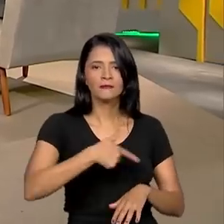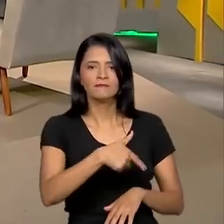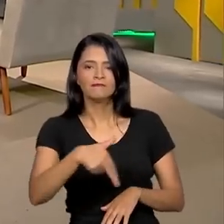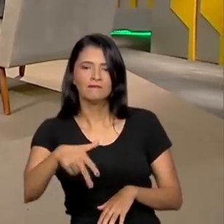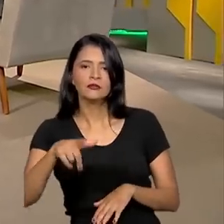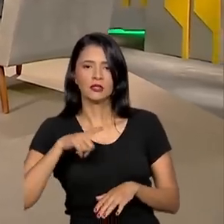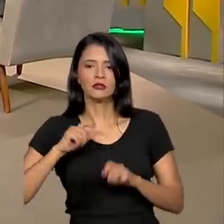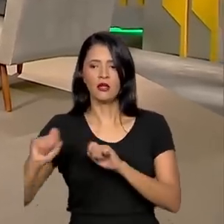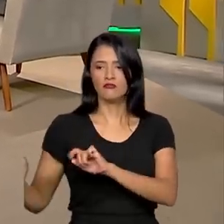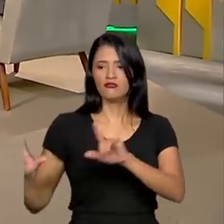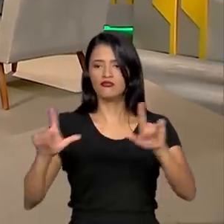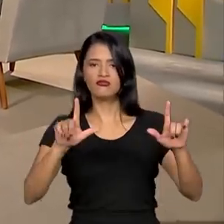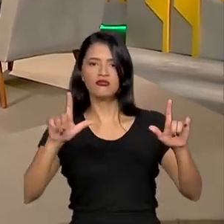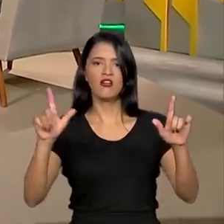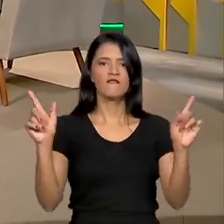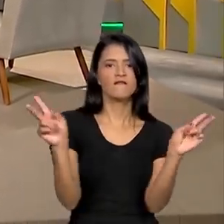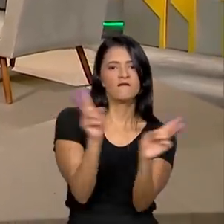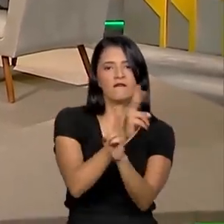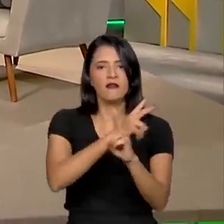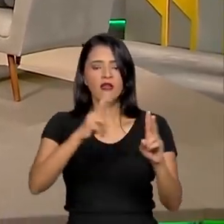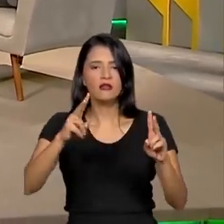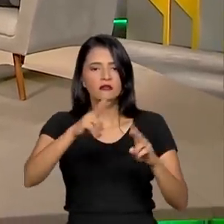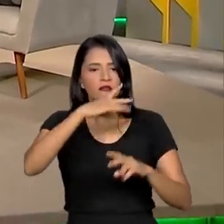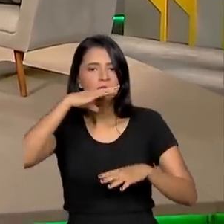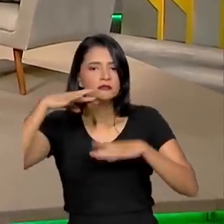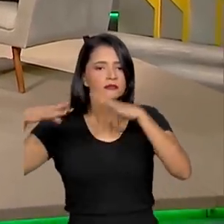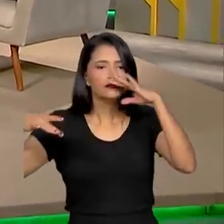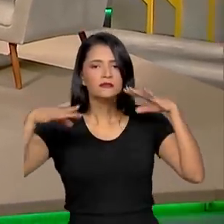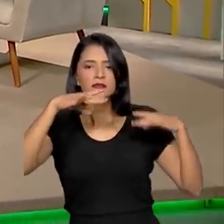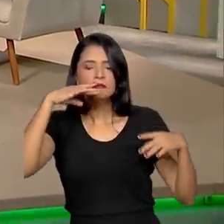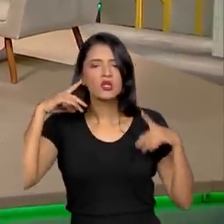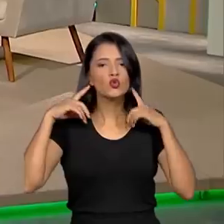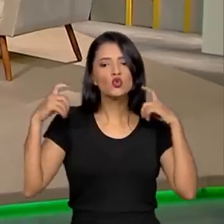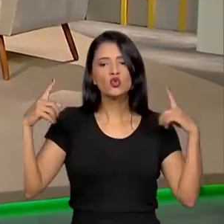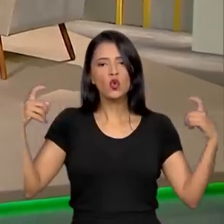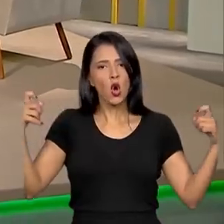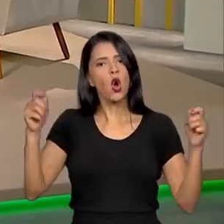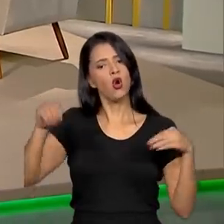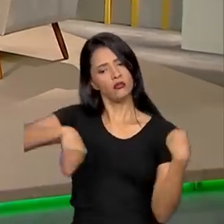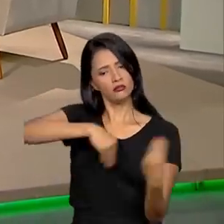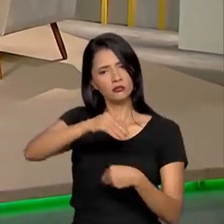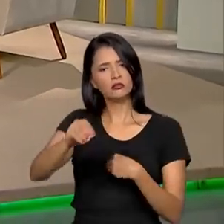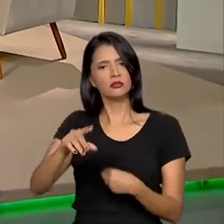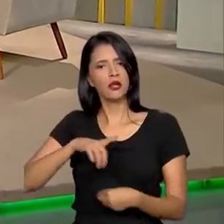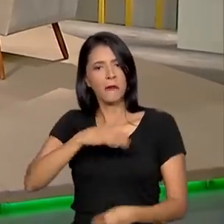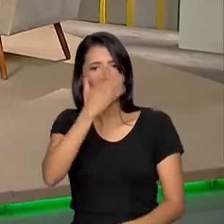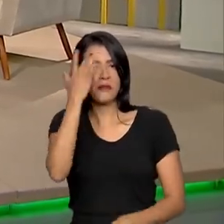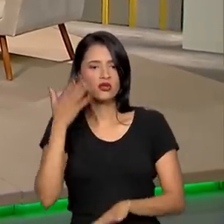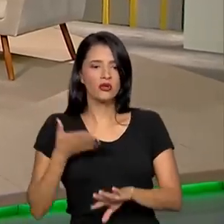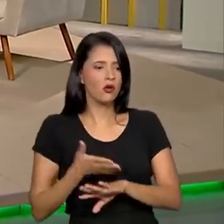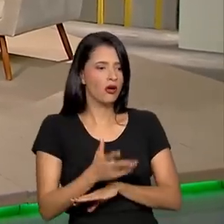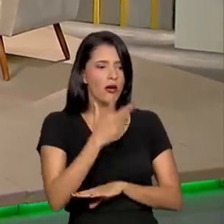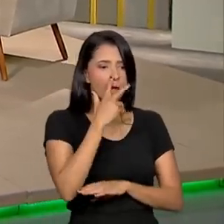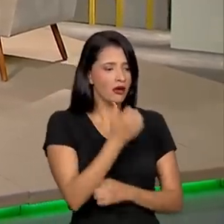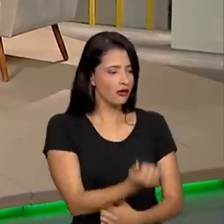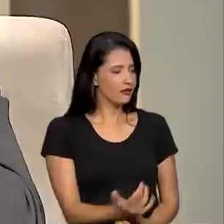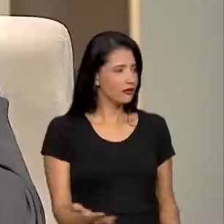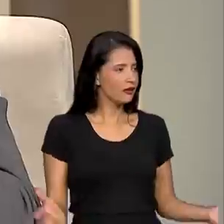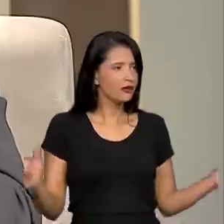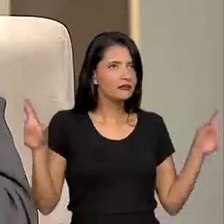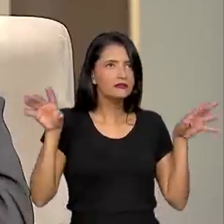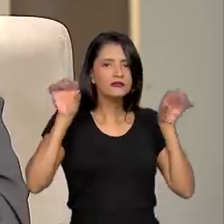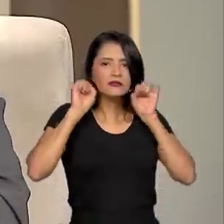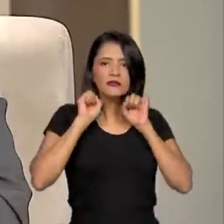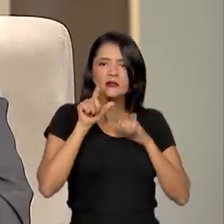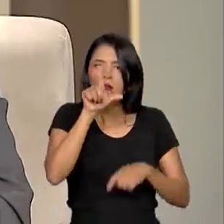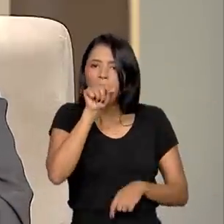a projeção de vento, de perfumes, de sons. Então a pessoa se sente no jardim, ouvindo o canto de pássaros,